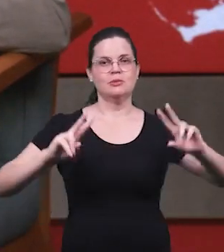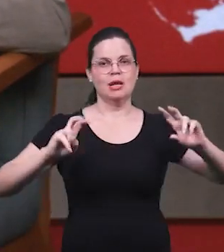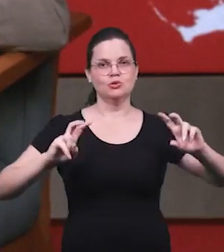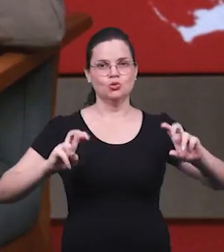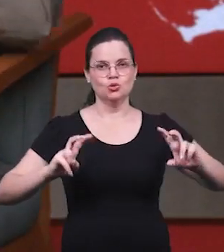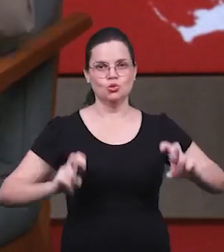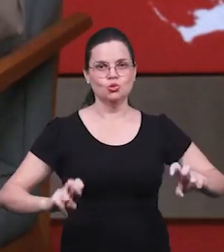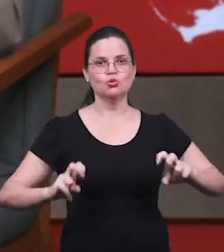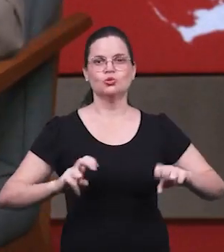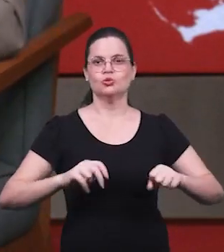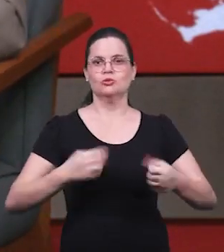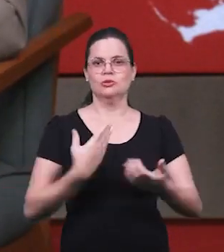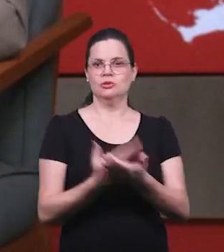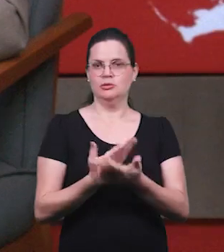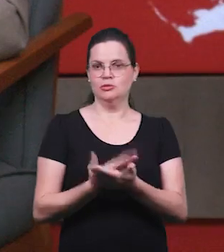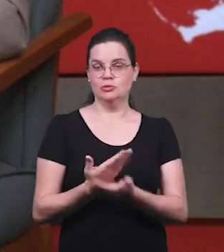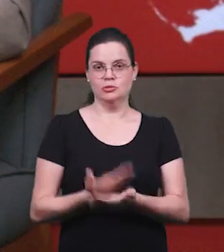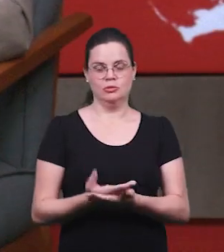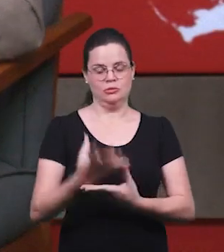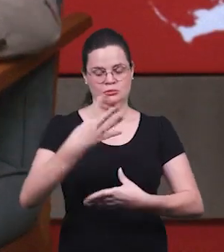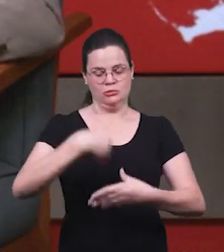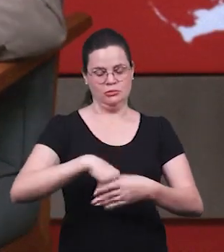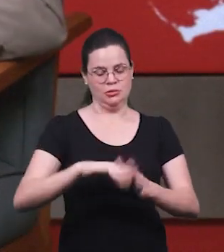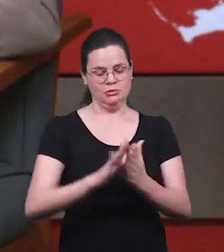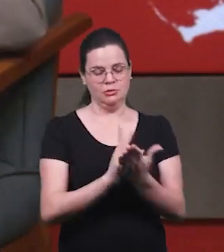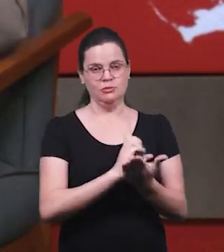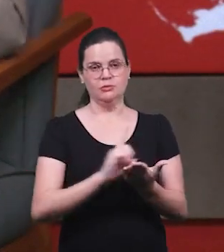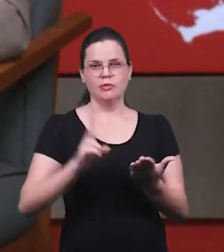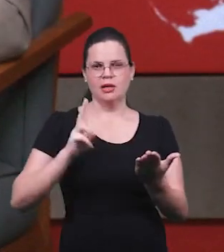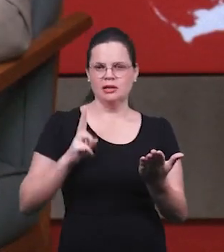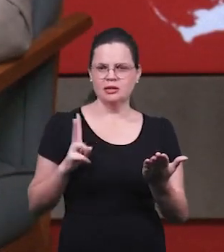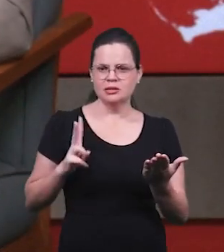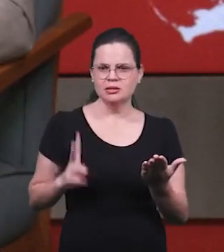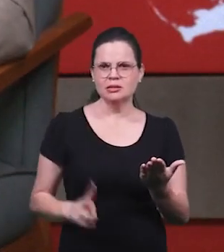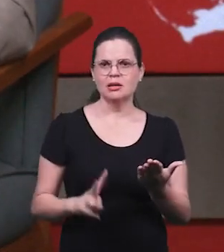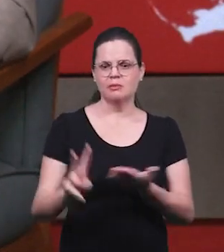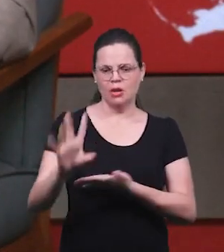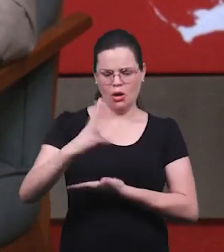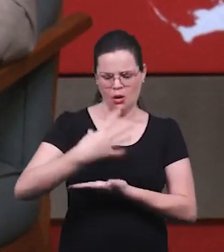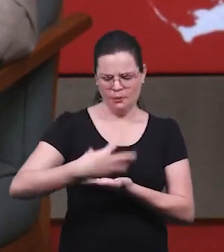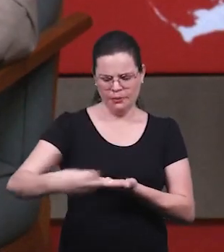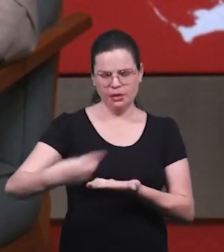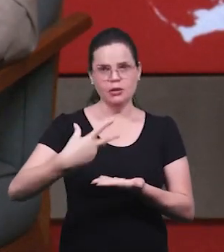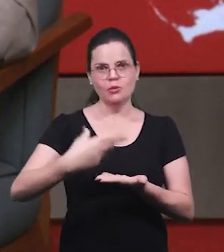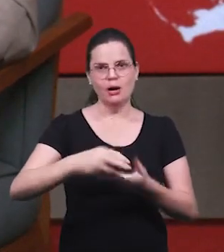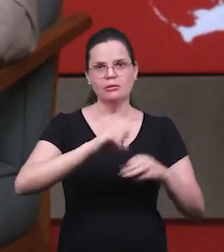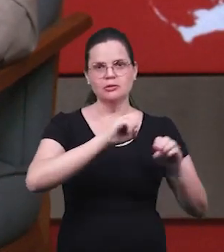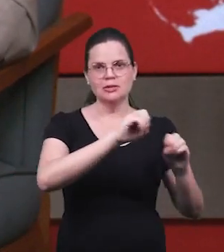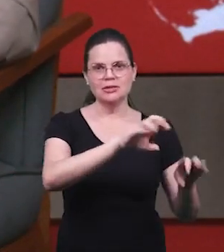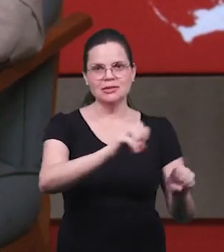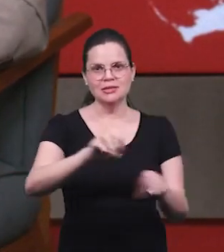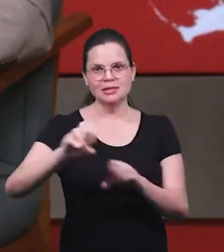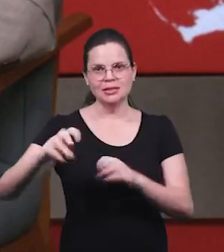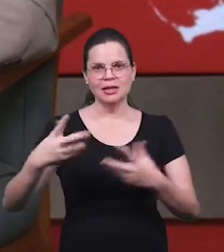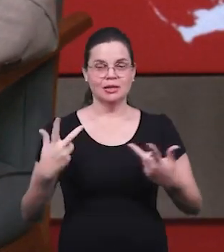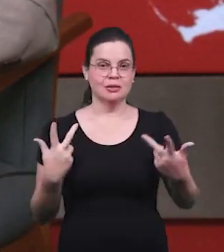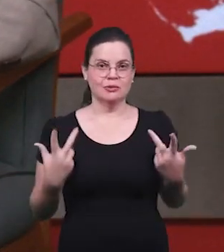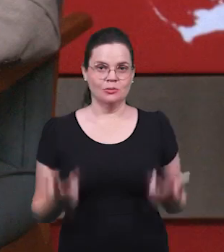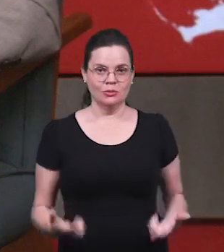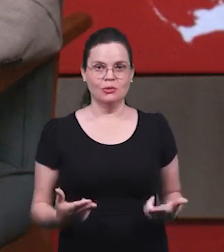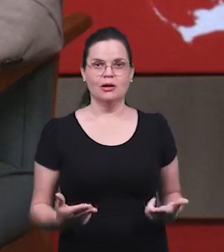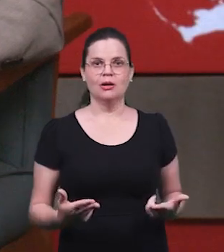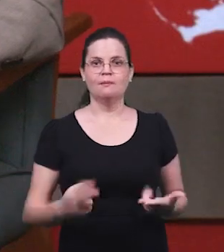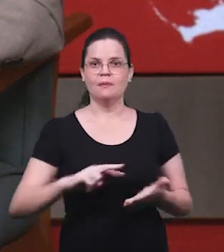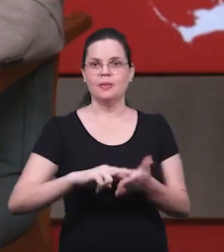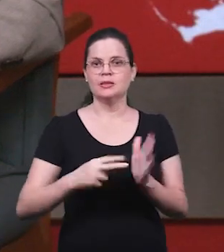assuntos dentro da palavra e nós repetimos aquilo que a palavra nos ensina, nós estamos